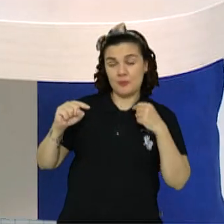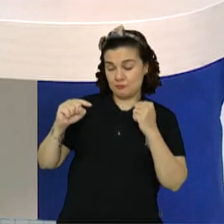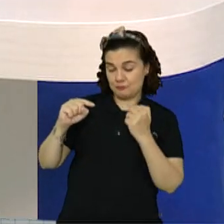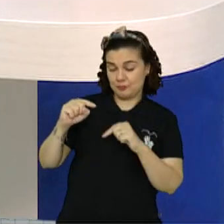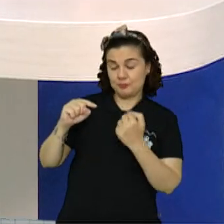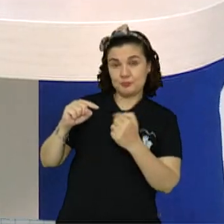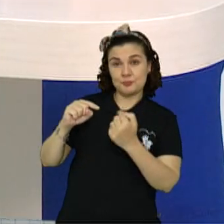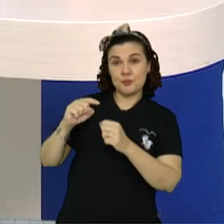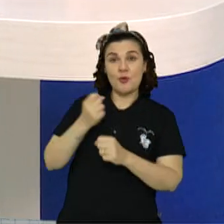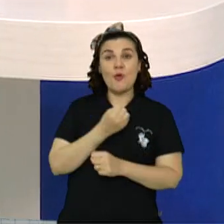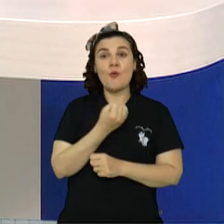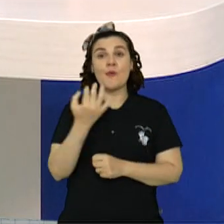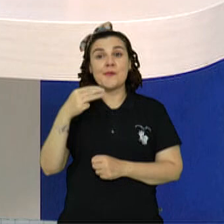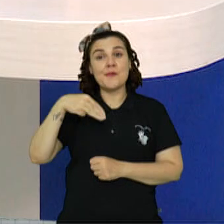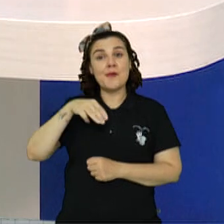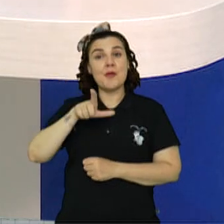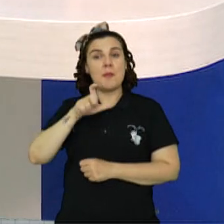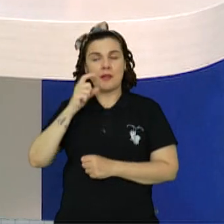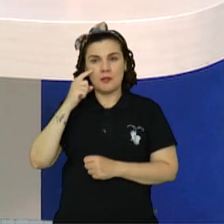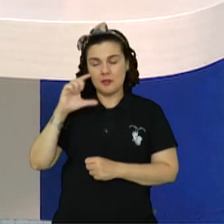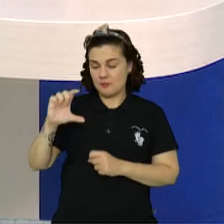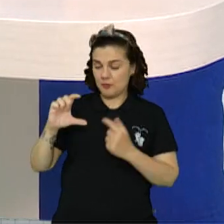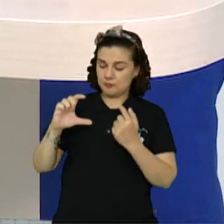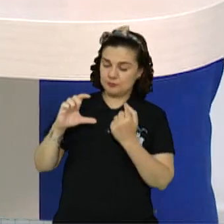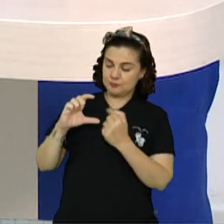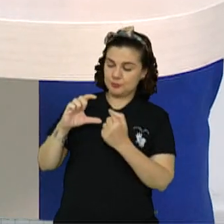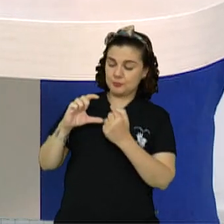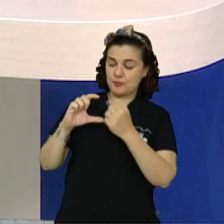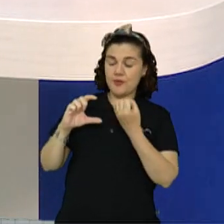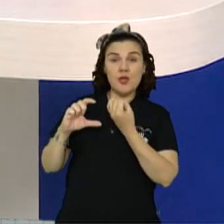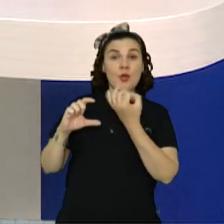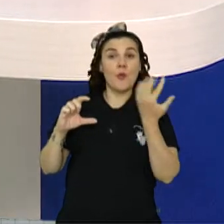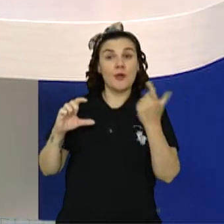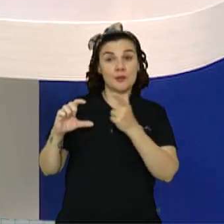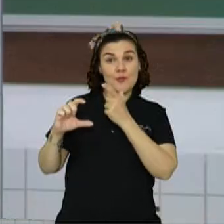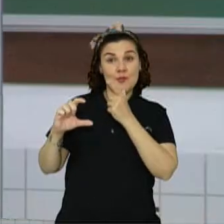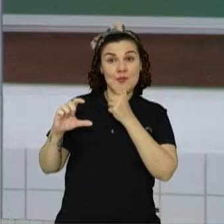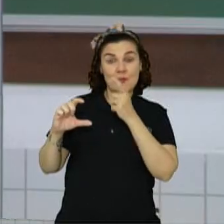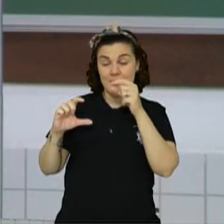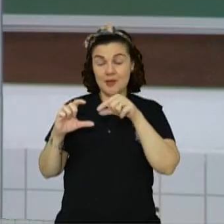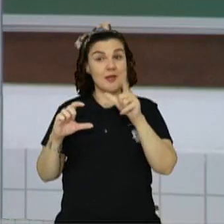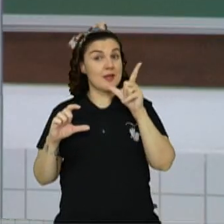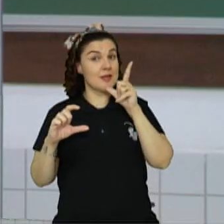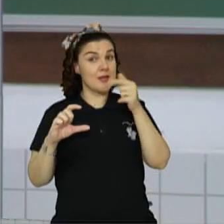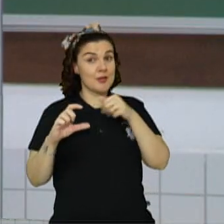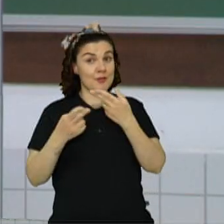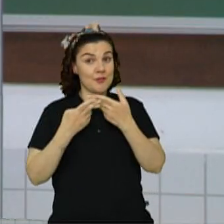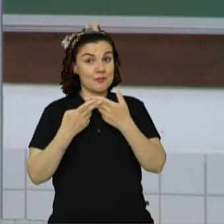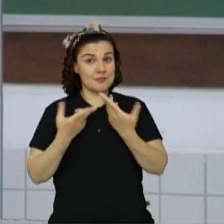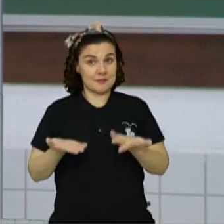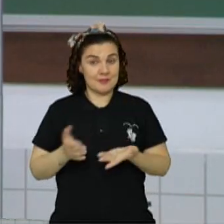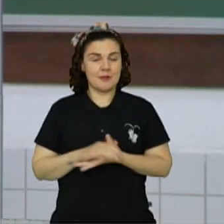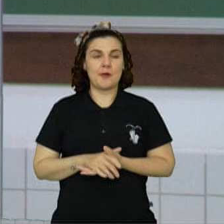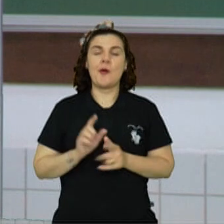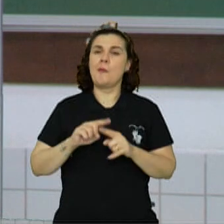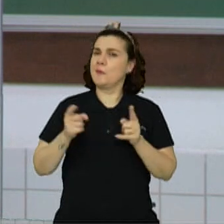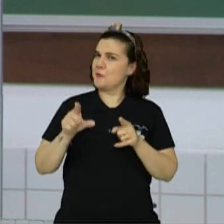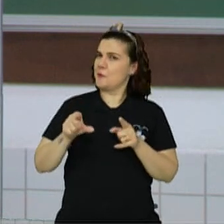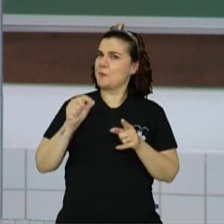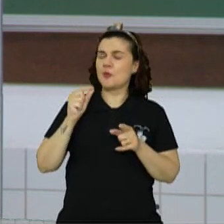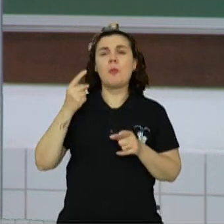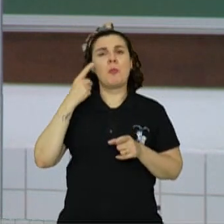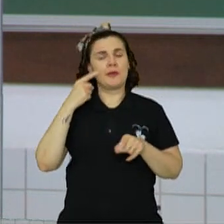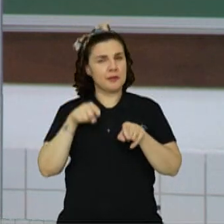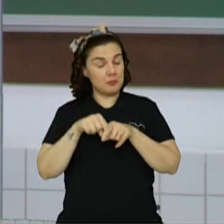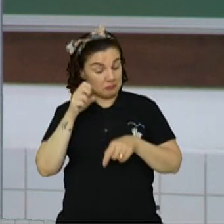vamos precisar de um copo que a gente possa medir a quantidade de líquidos que a gente vai utilizar. Só que isso é opcional, a